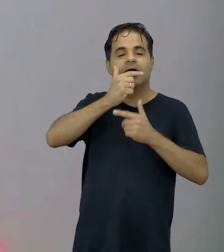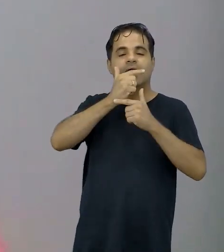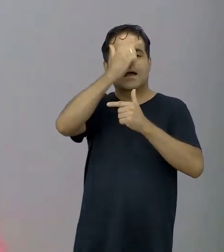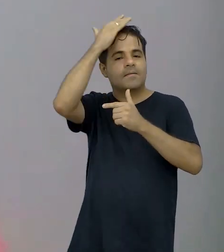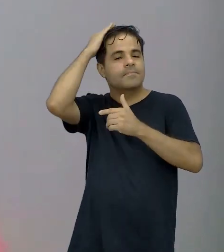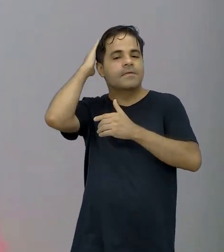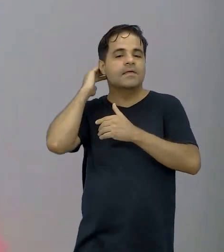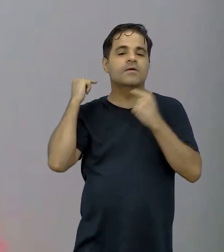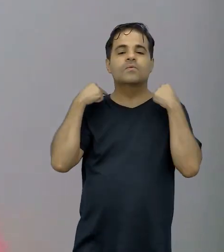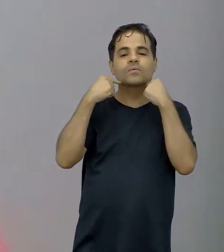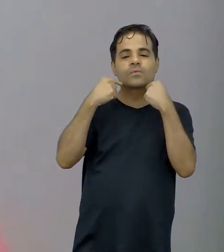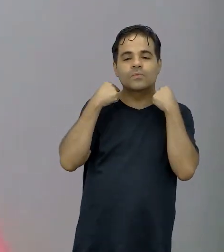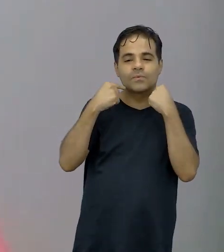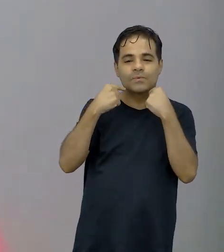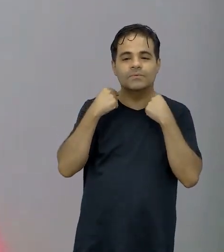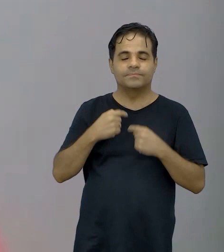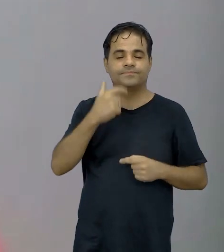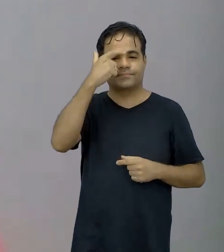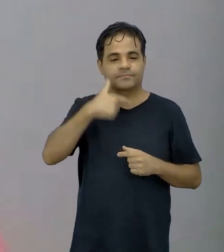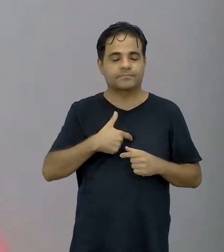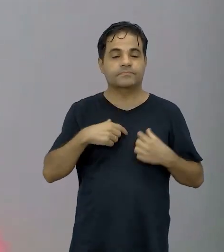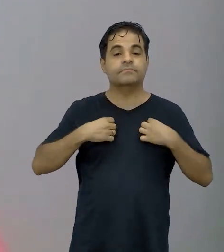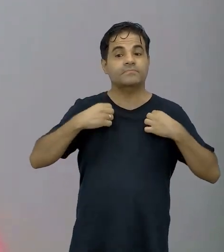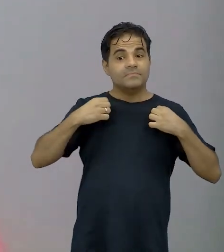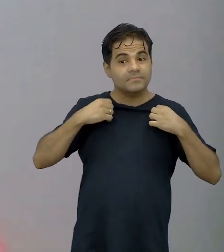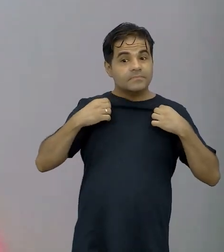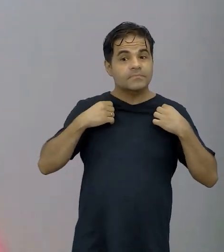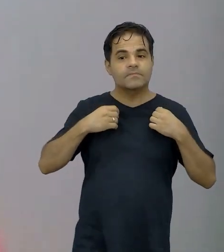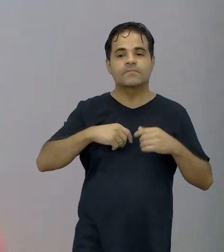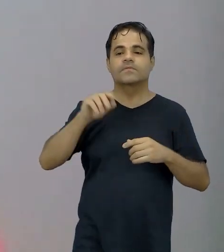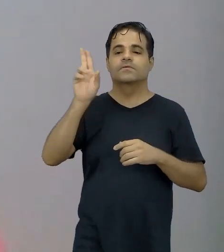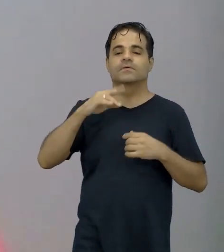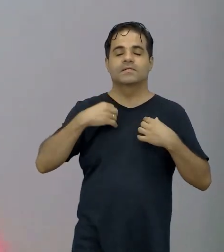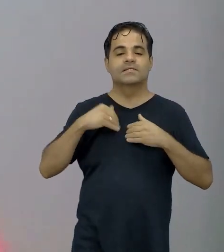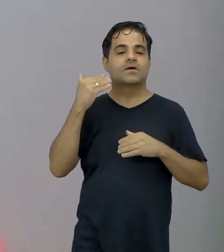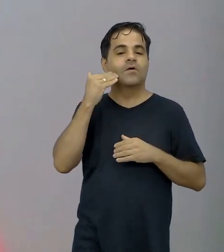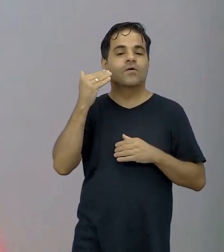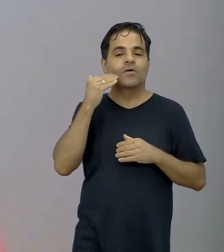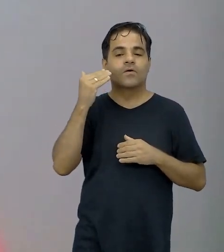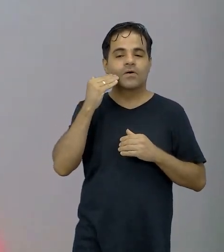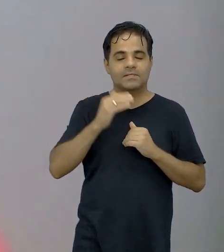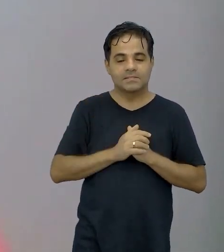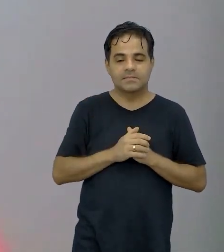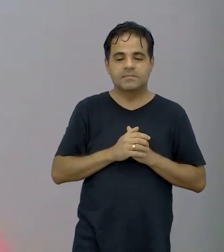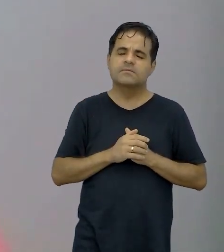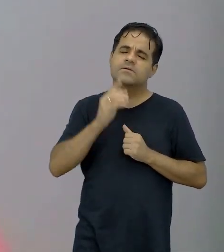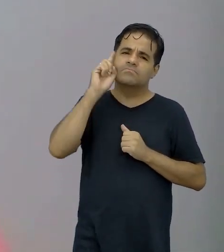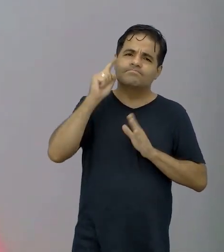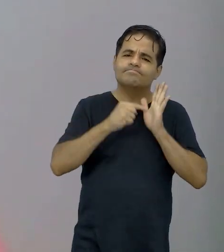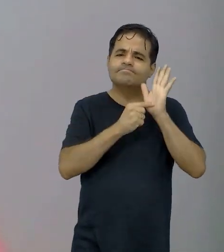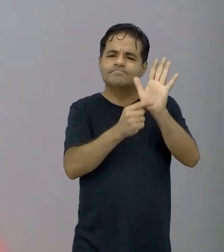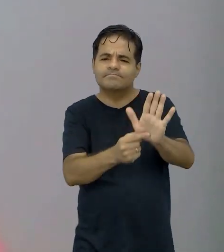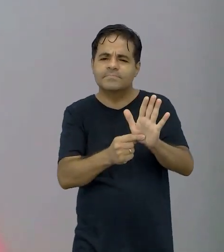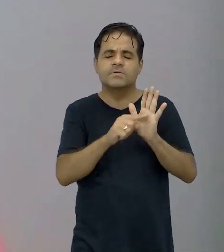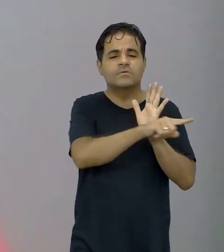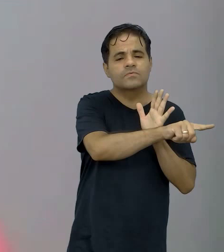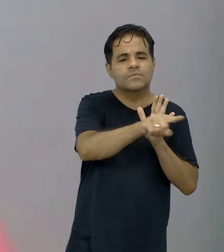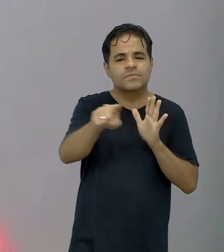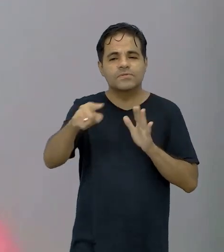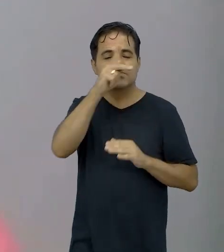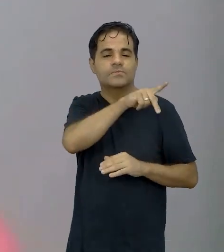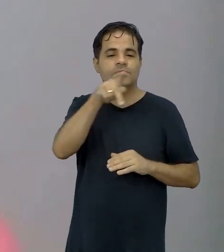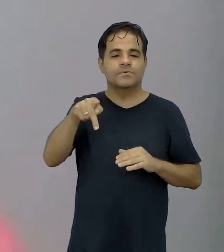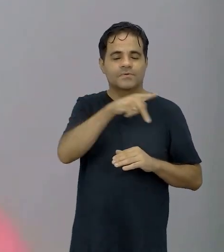castanho, curto, estou vestindo uma camiseta rosa. E me apresentar um pouquinho para vocês, eu